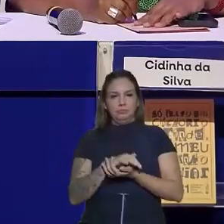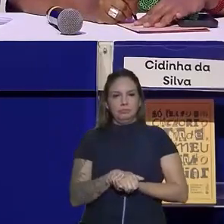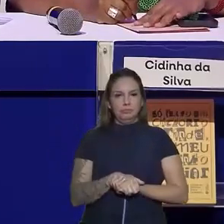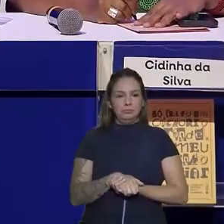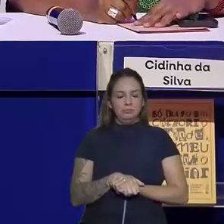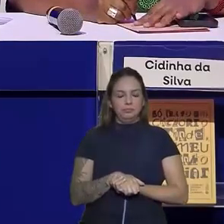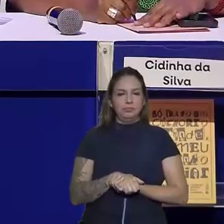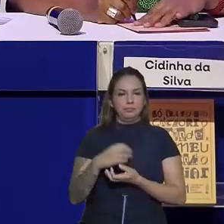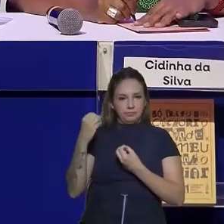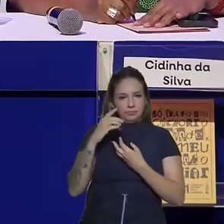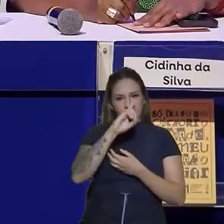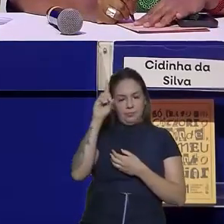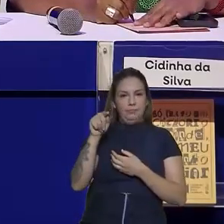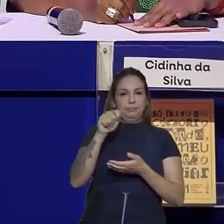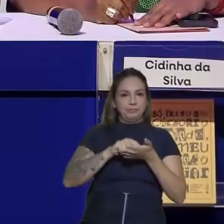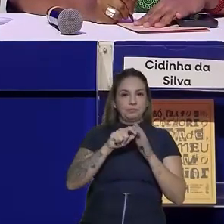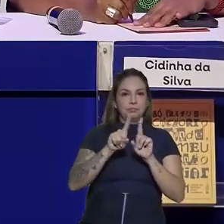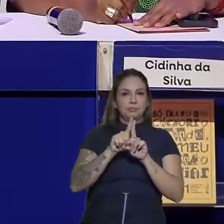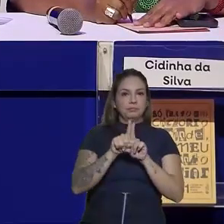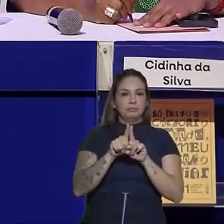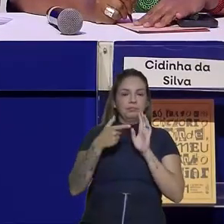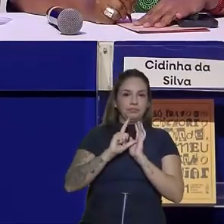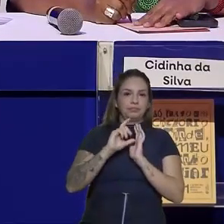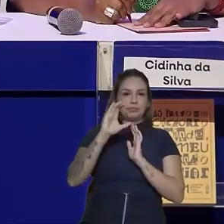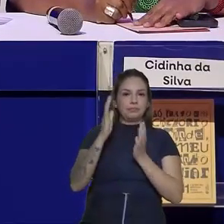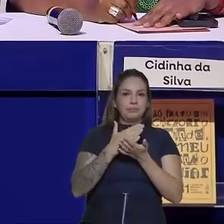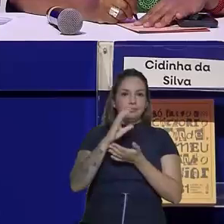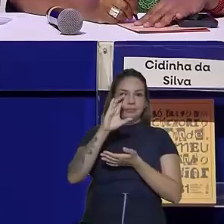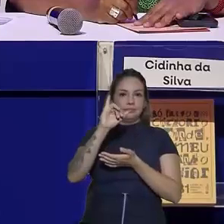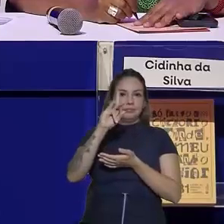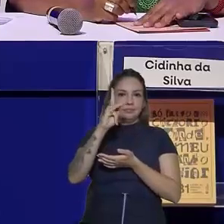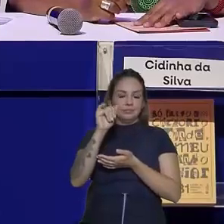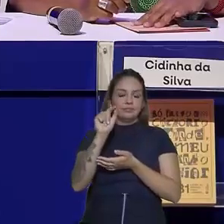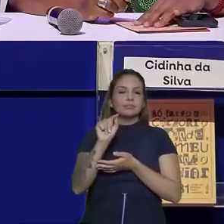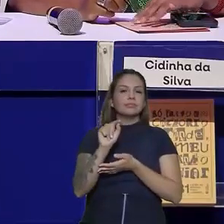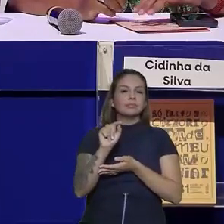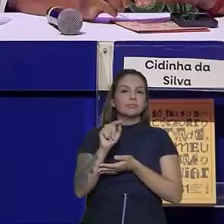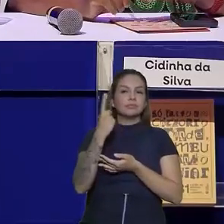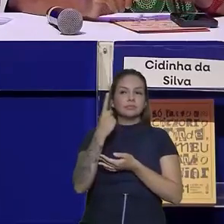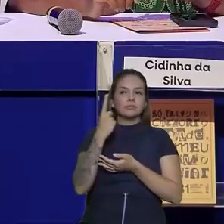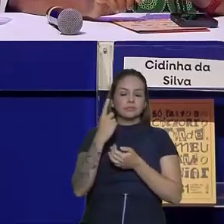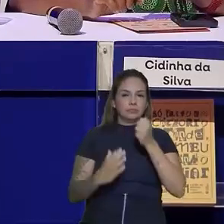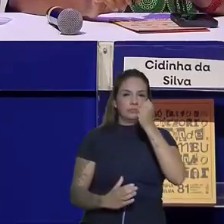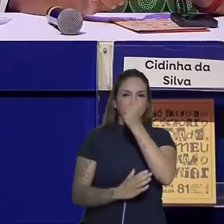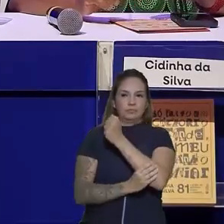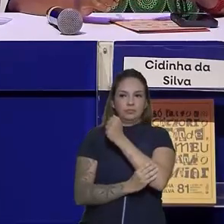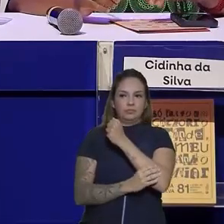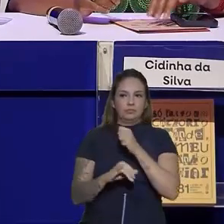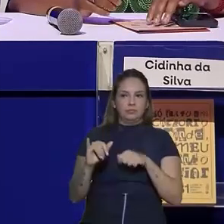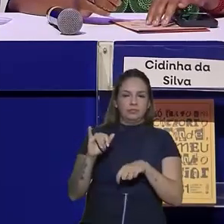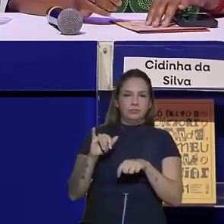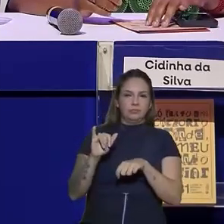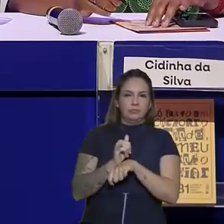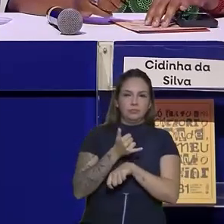que me ensinou nesse dia, quando ele escreve também o prefácio do livro da Cidinha, que é Um Eixo em Nova York, que ele